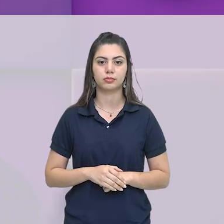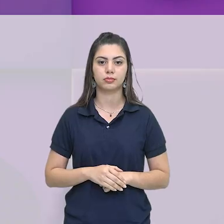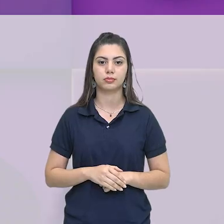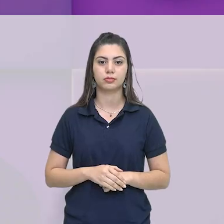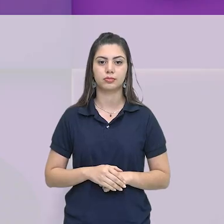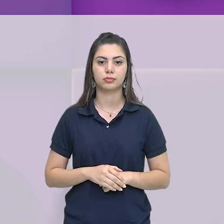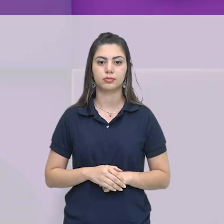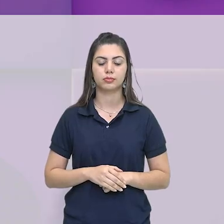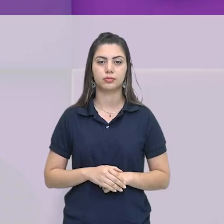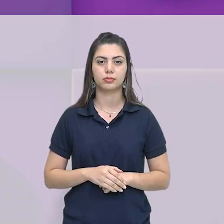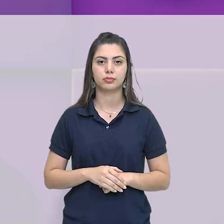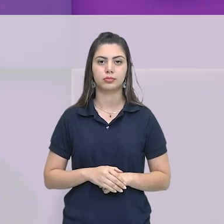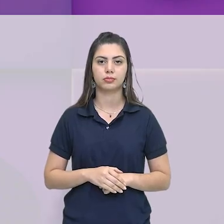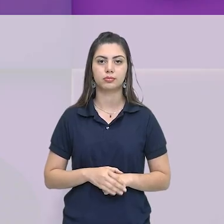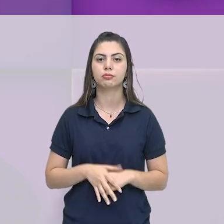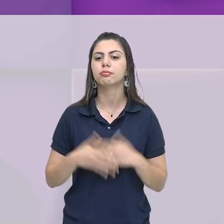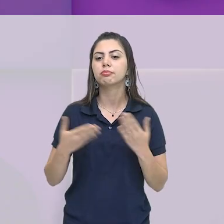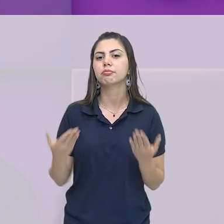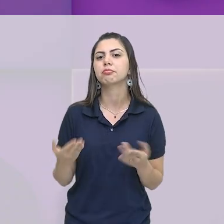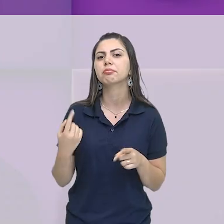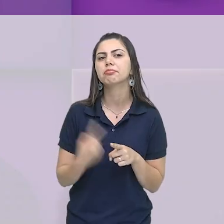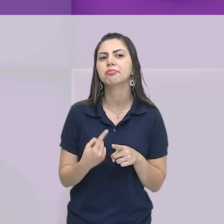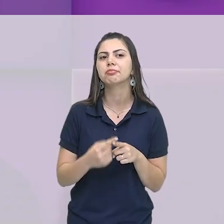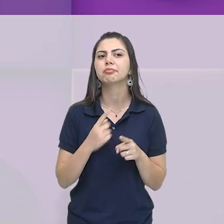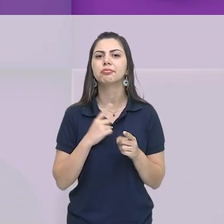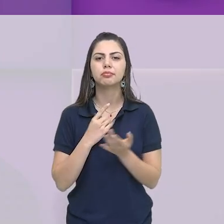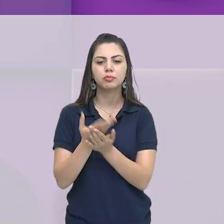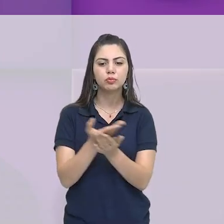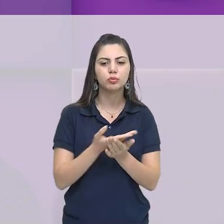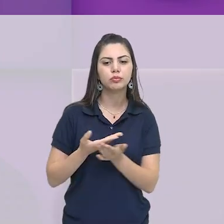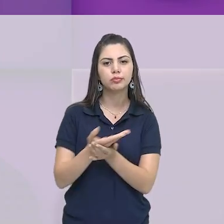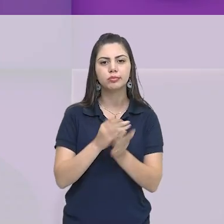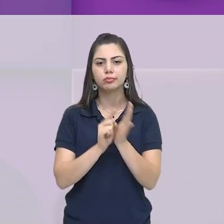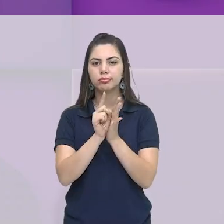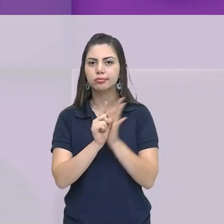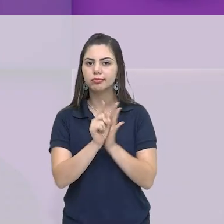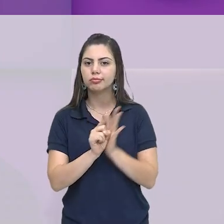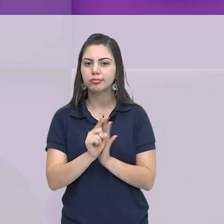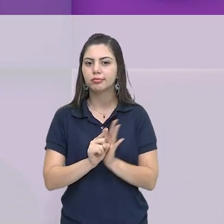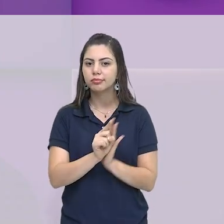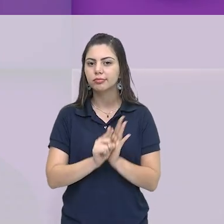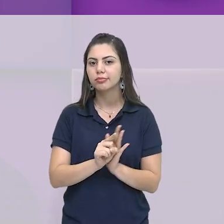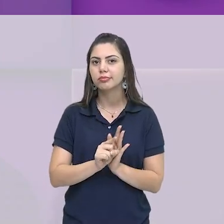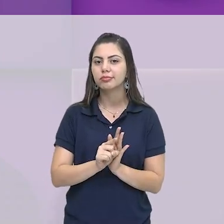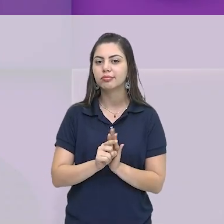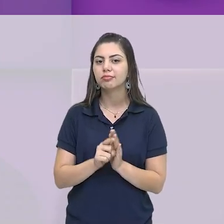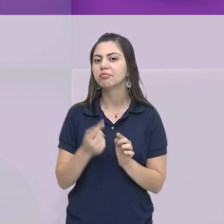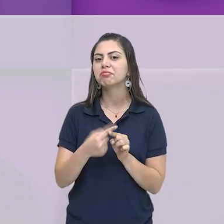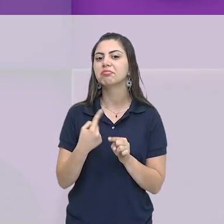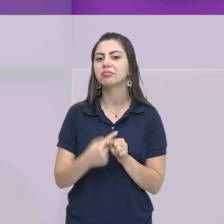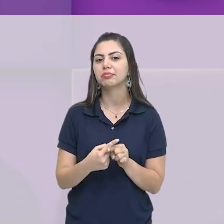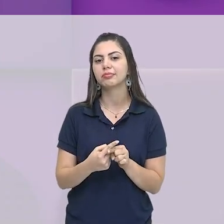Por que se foi feito esse estudo e esse levantamento? Justamente para se ter o quê? Uma